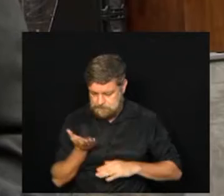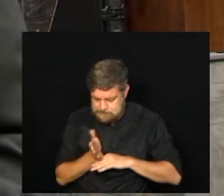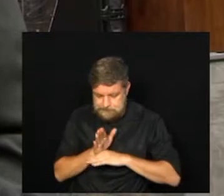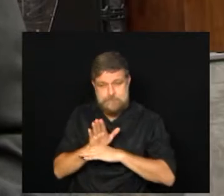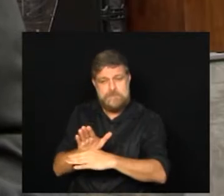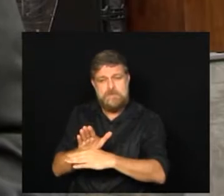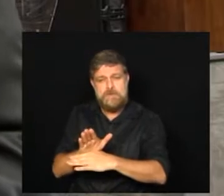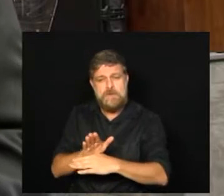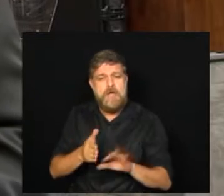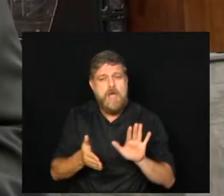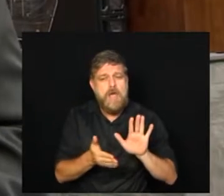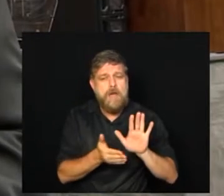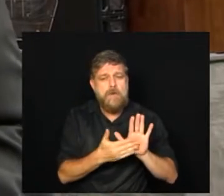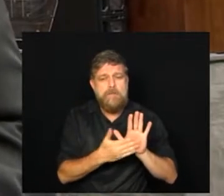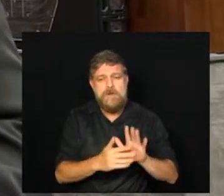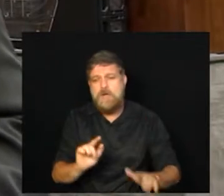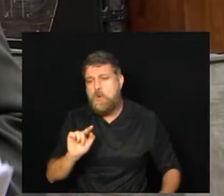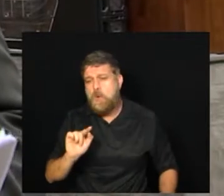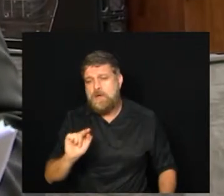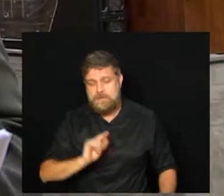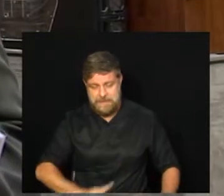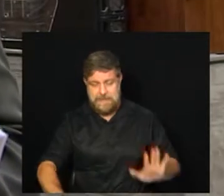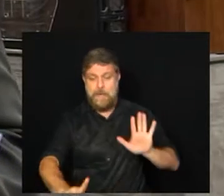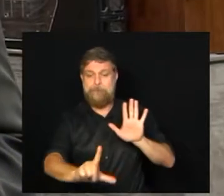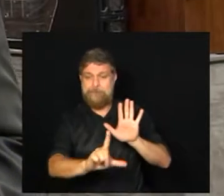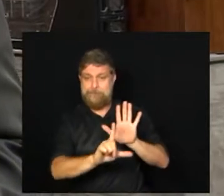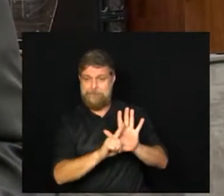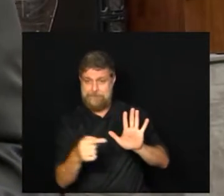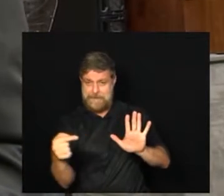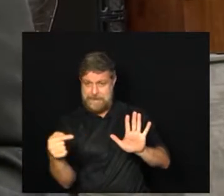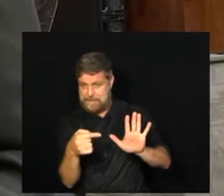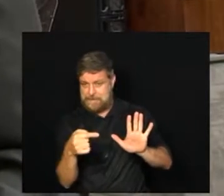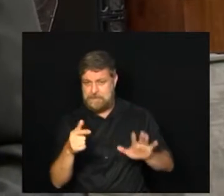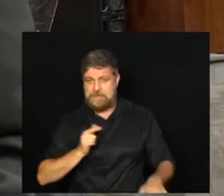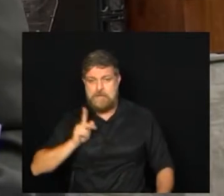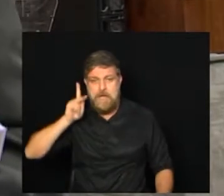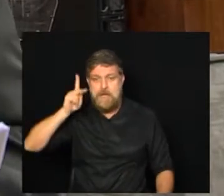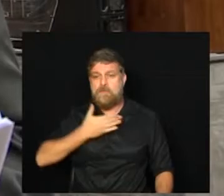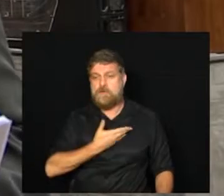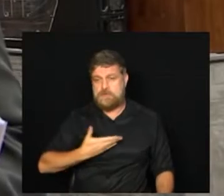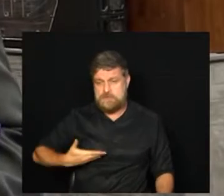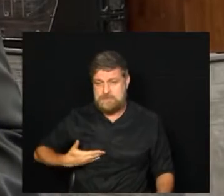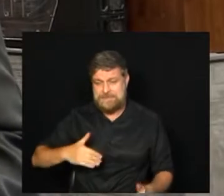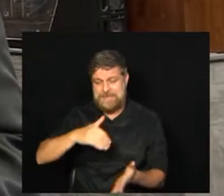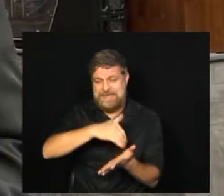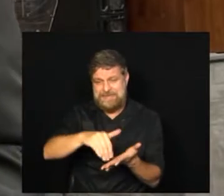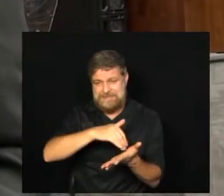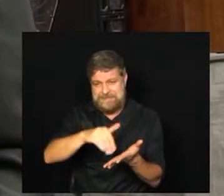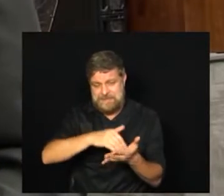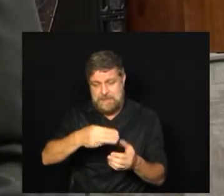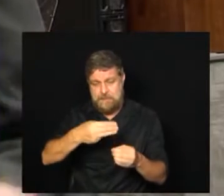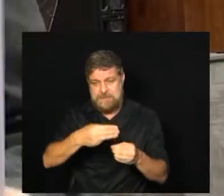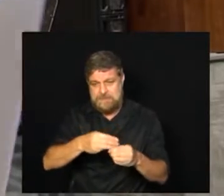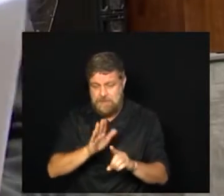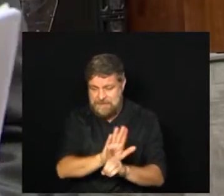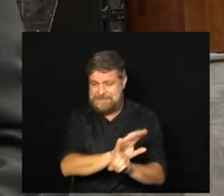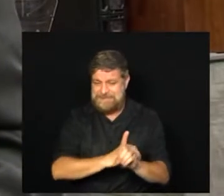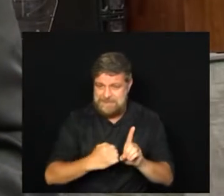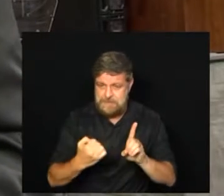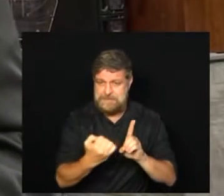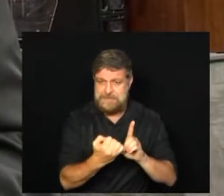um propósito de se tornar uma lei que incorporará as políticas públicas da Secretaria Municipal de Assistência Social